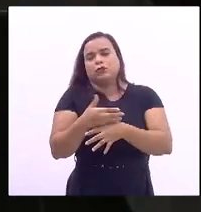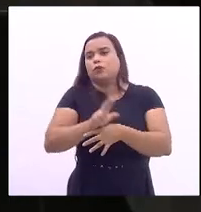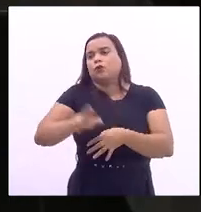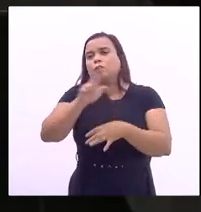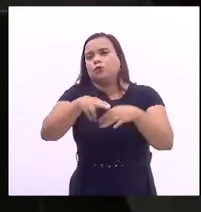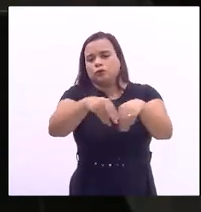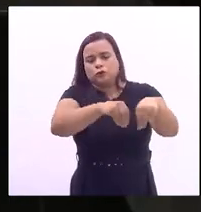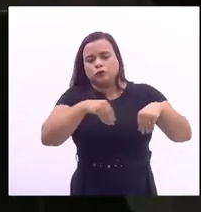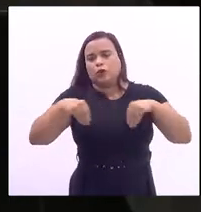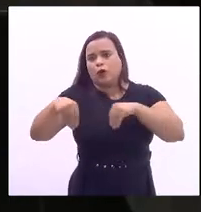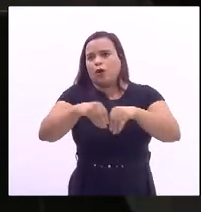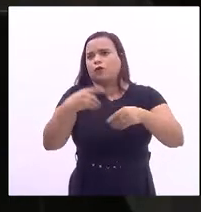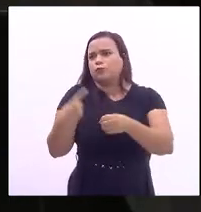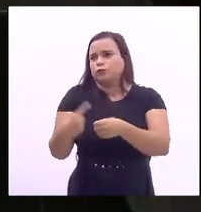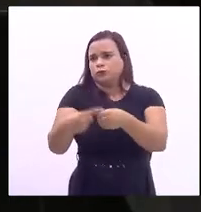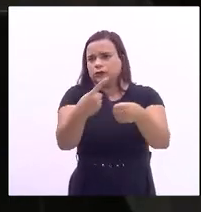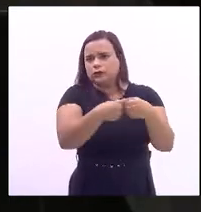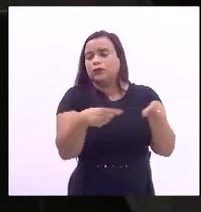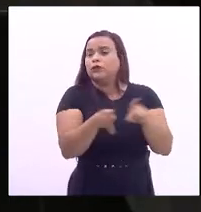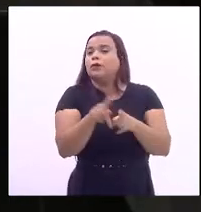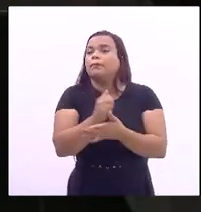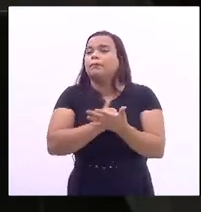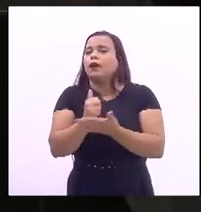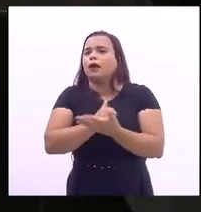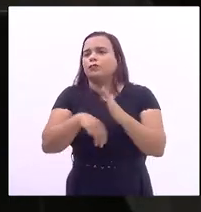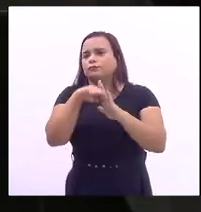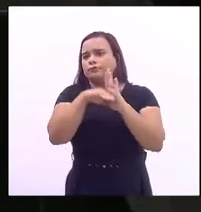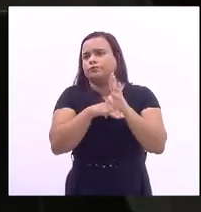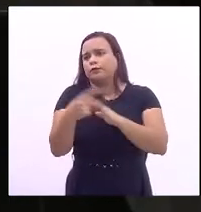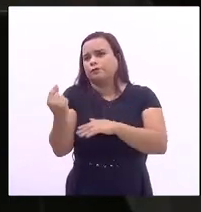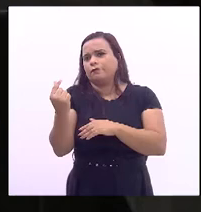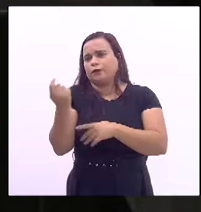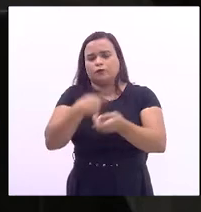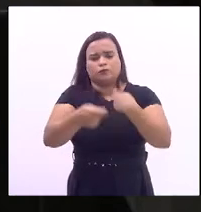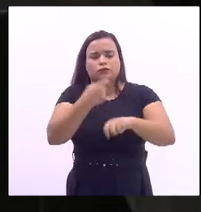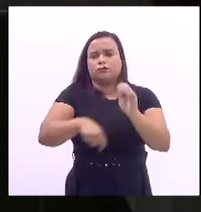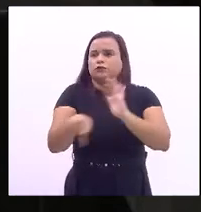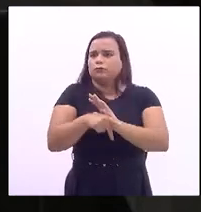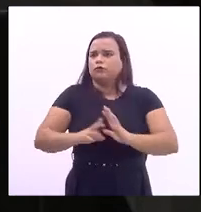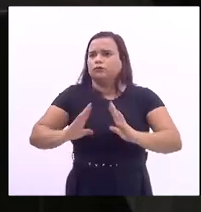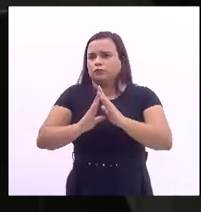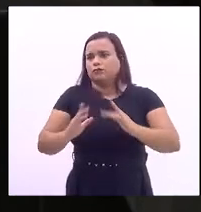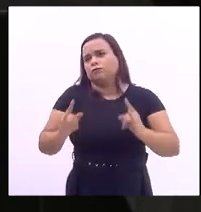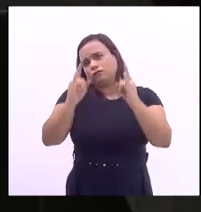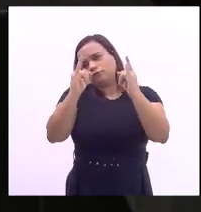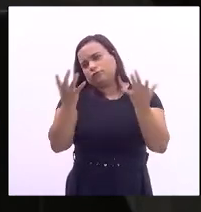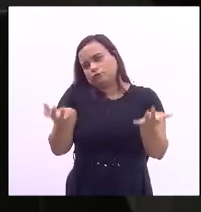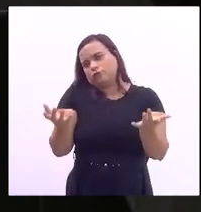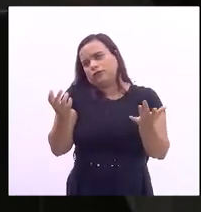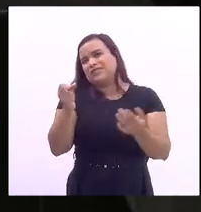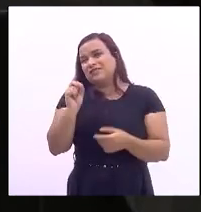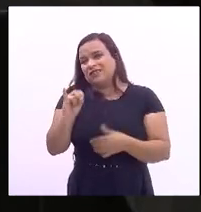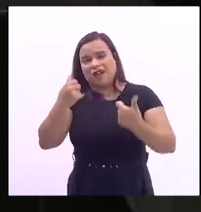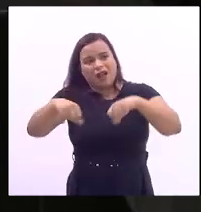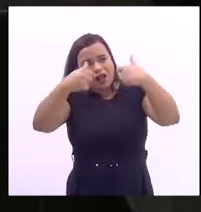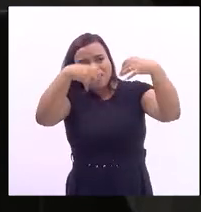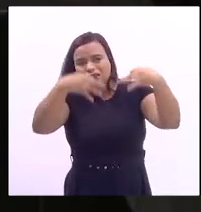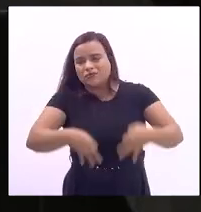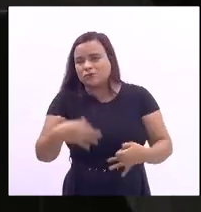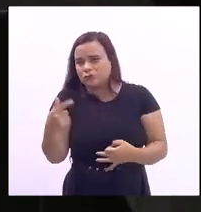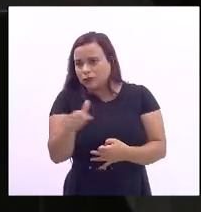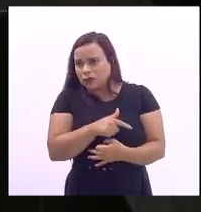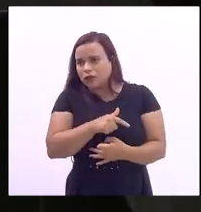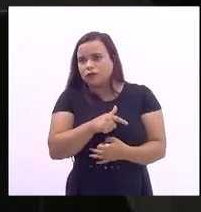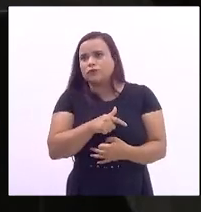Municipal e com base também no valor do mercado do imóvel E por que você não as avaliações